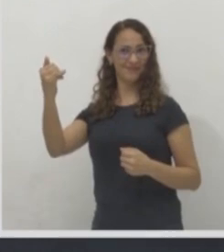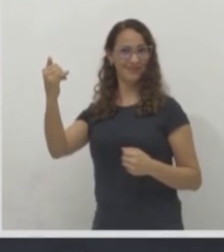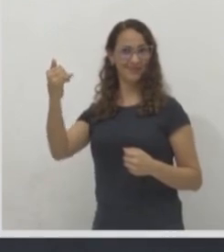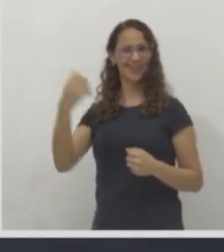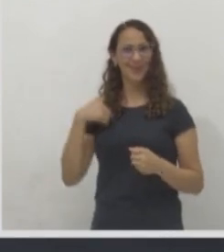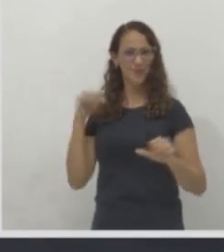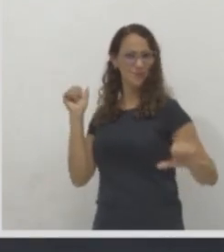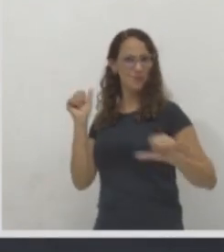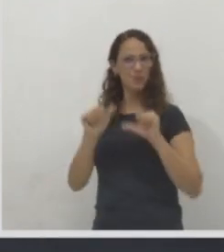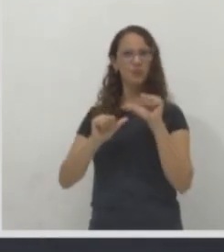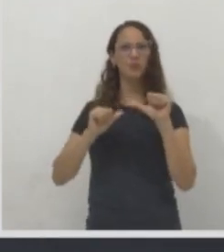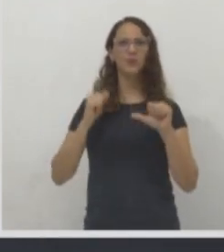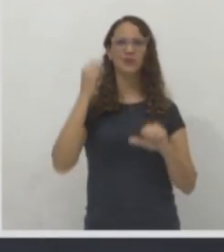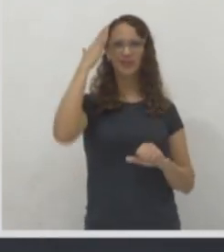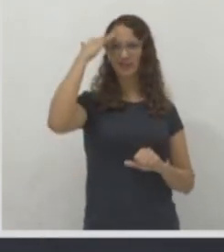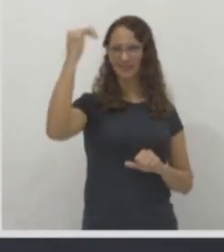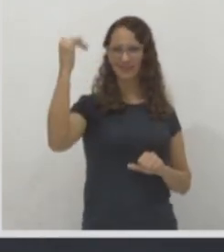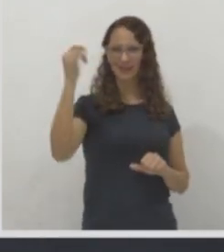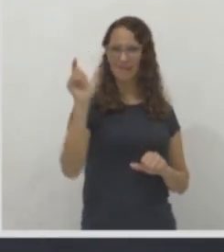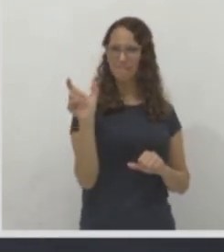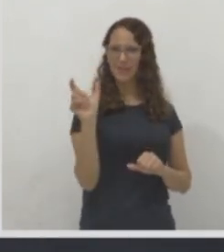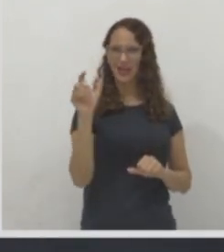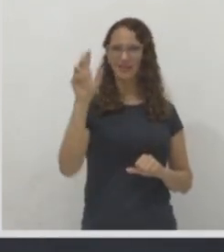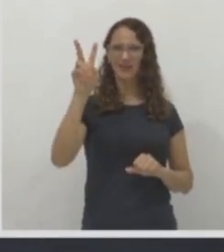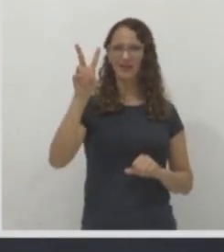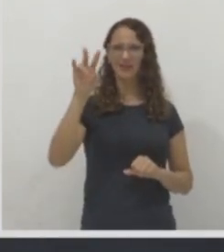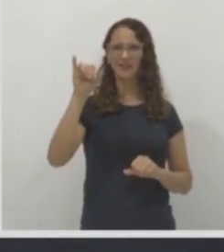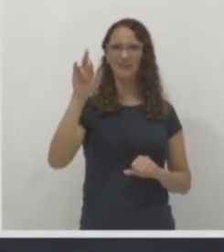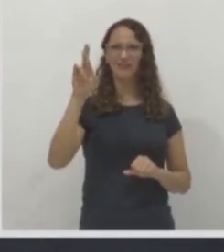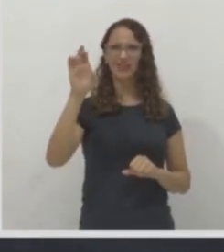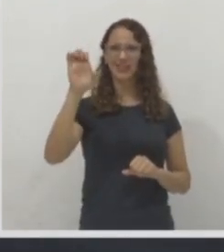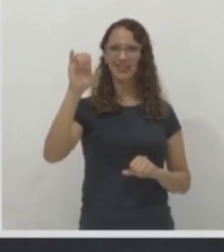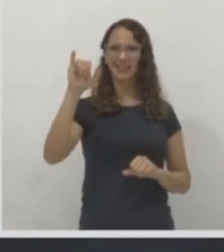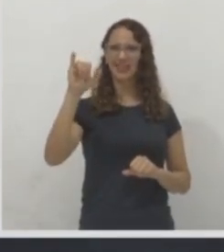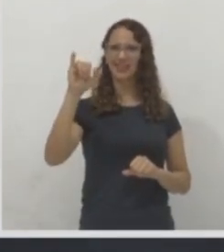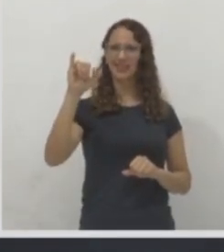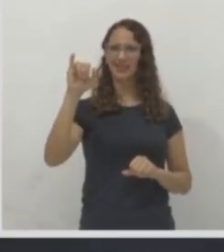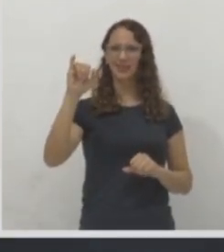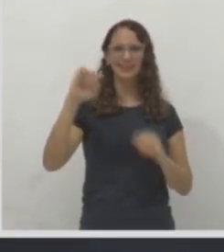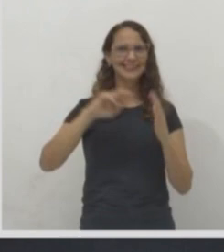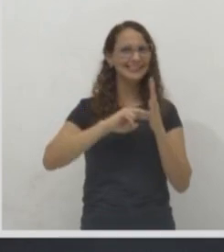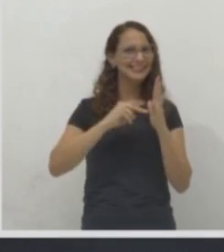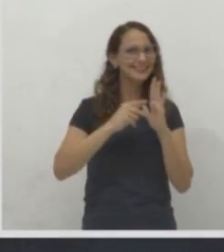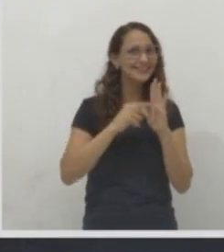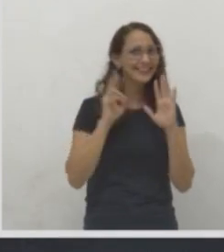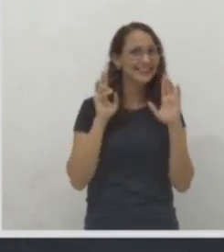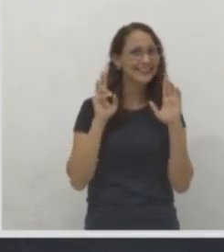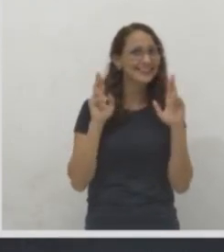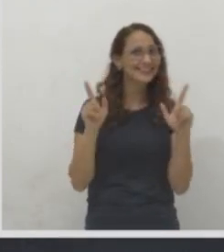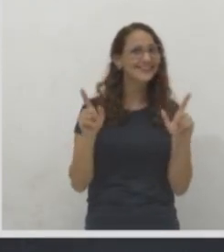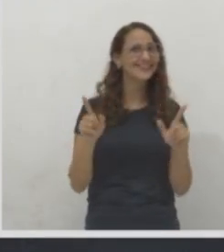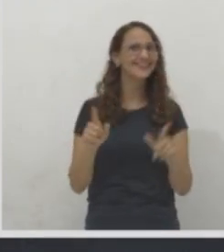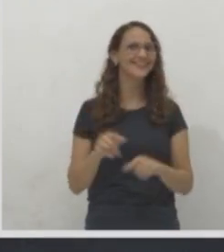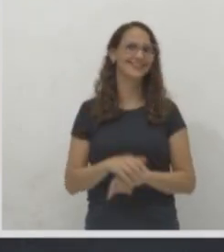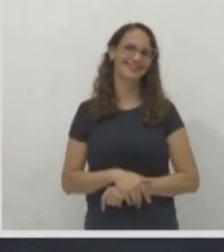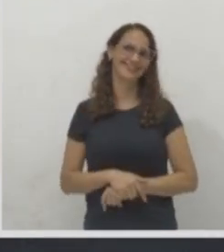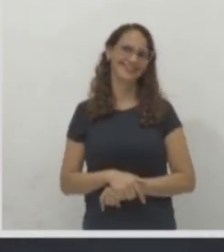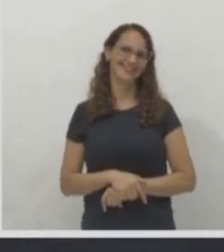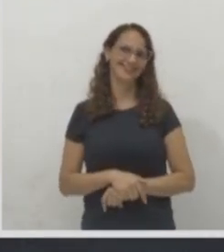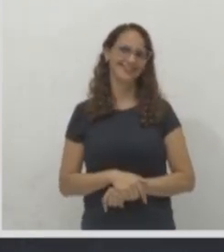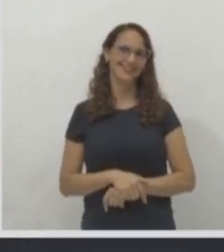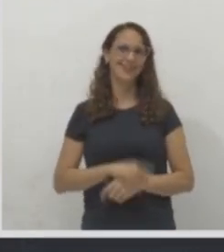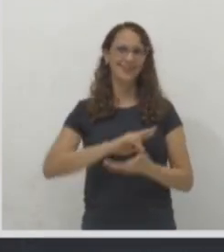celebridade. O que aconteceu aqui? É um estado É passageiro, é uma